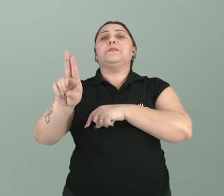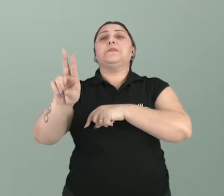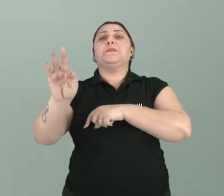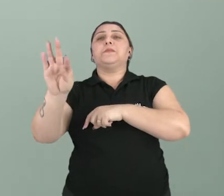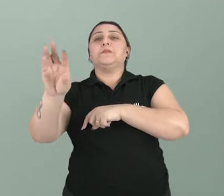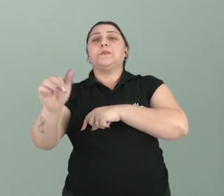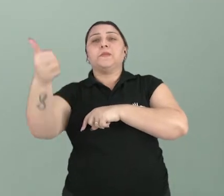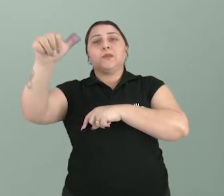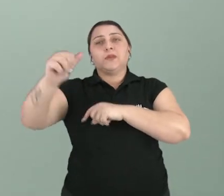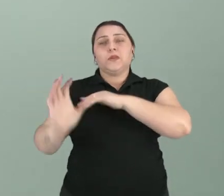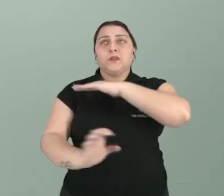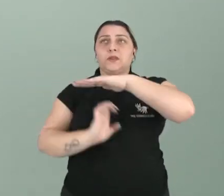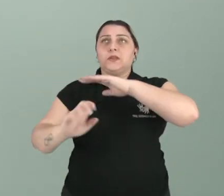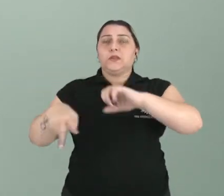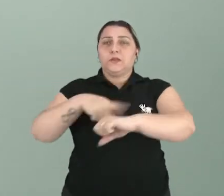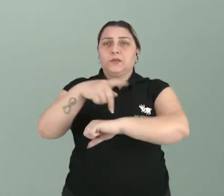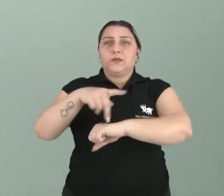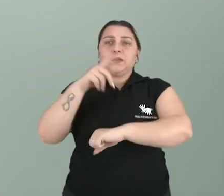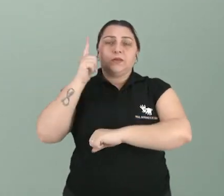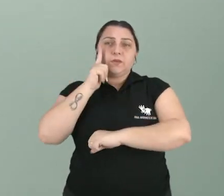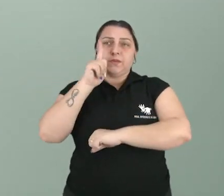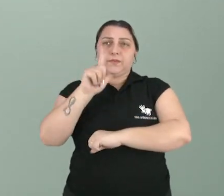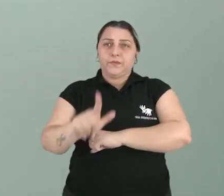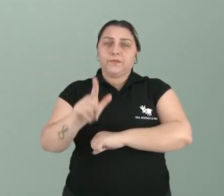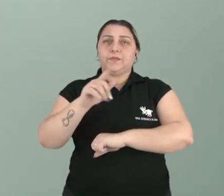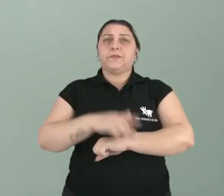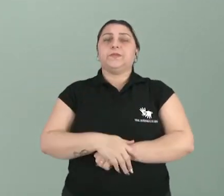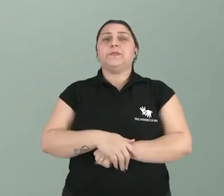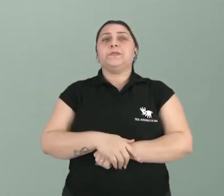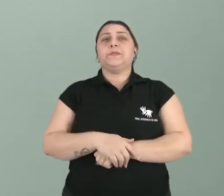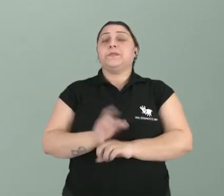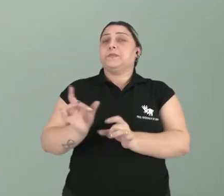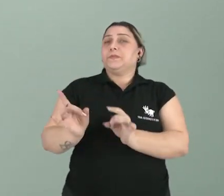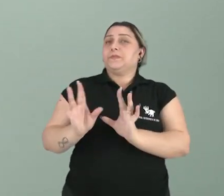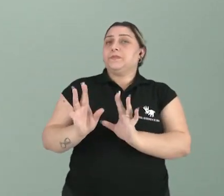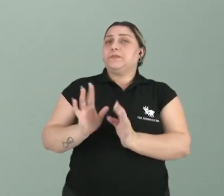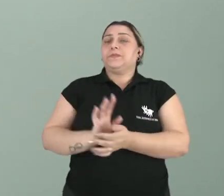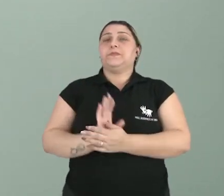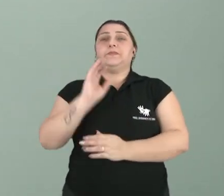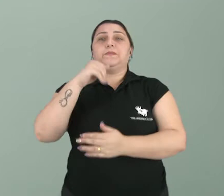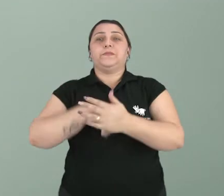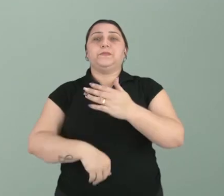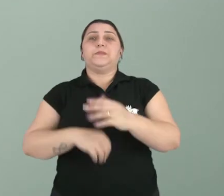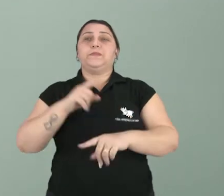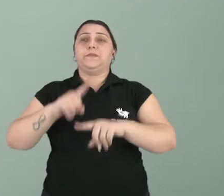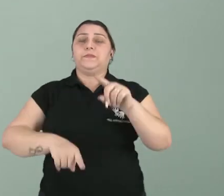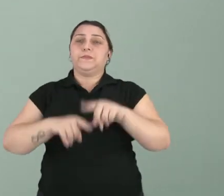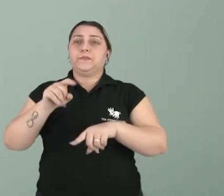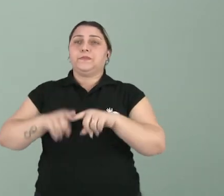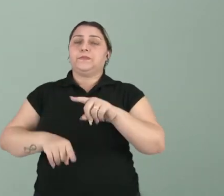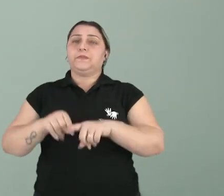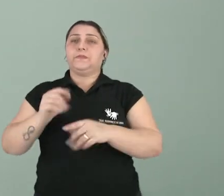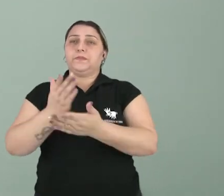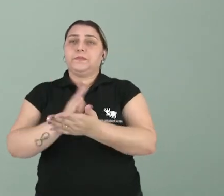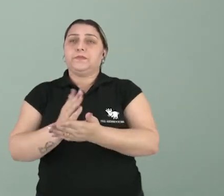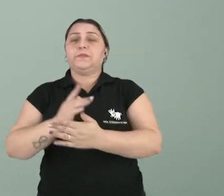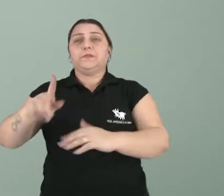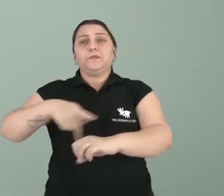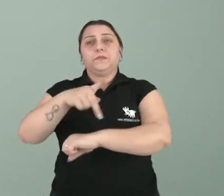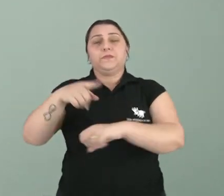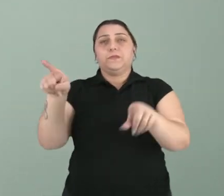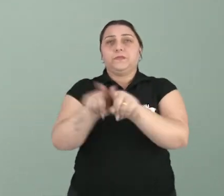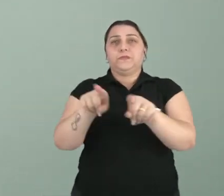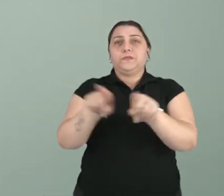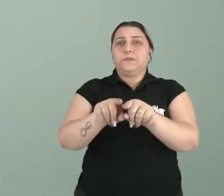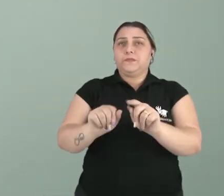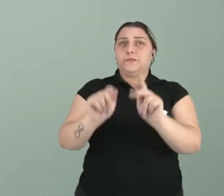o que as empresas daquele país estão conseguindo, né, vender dentro dos seus produtos, dentro ali das fronteiras do seu país